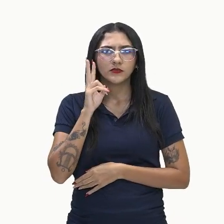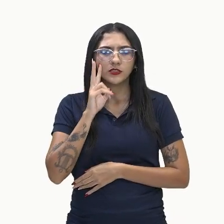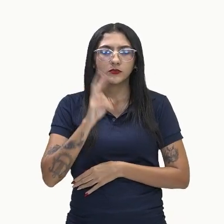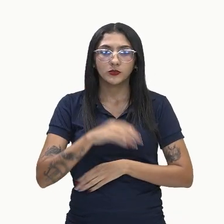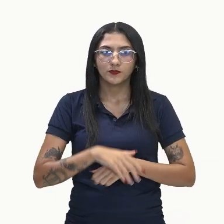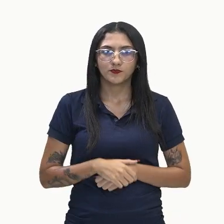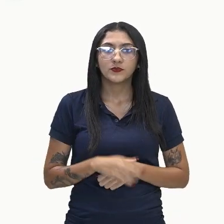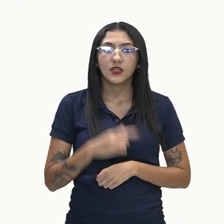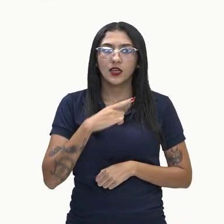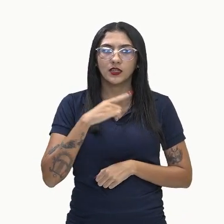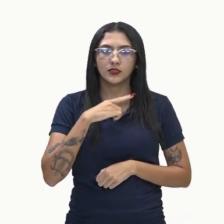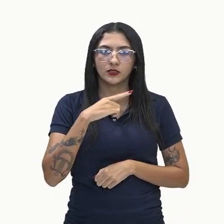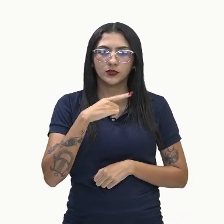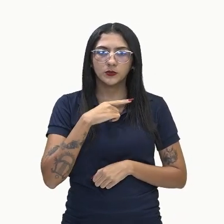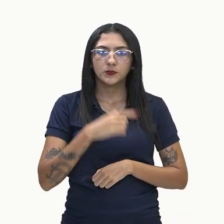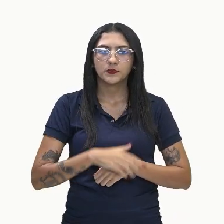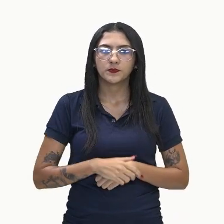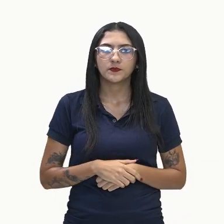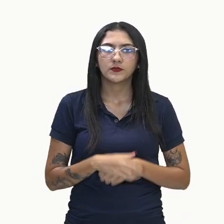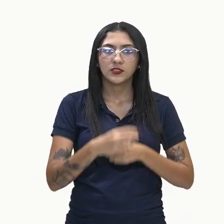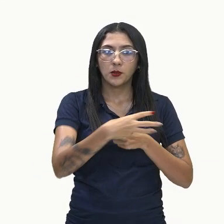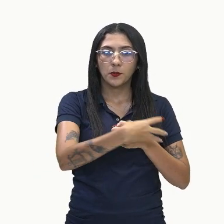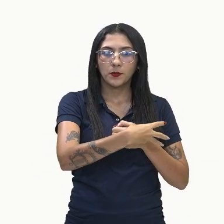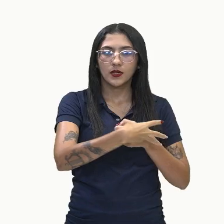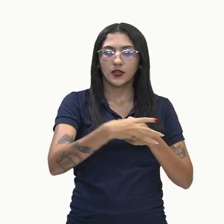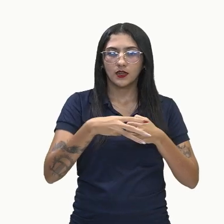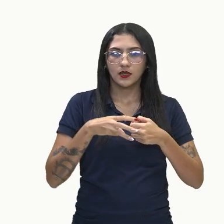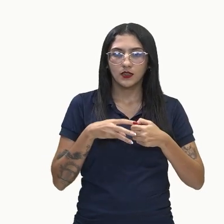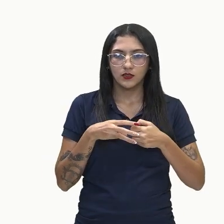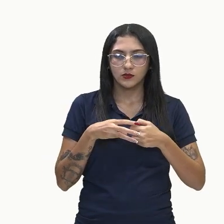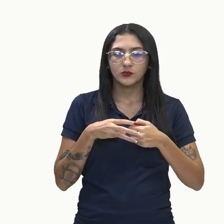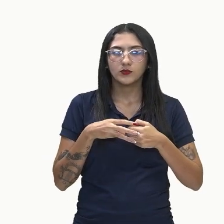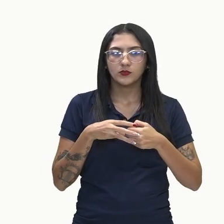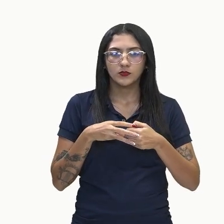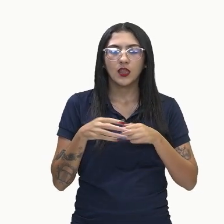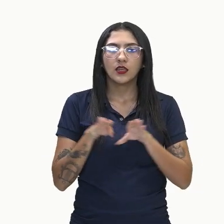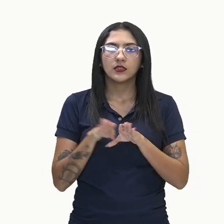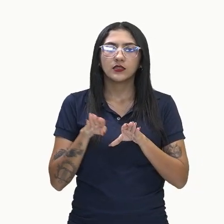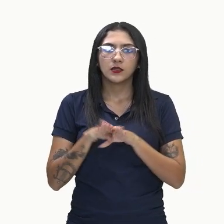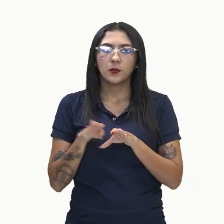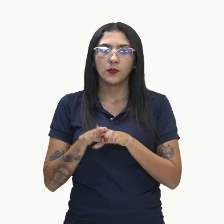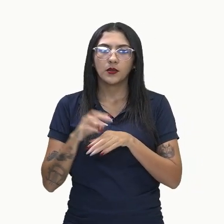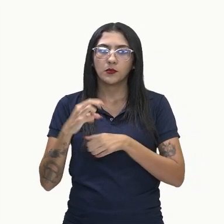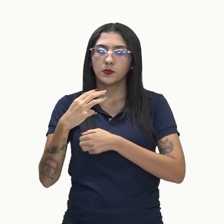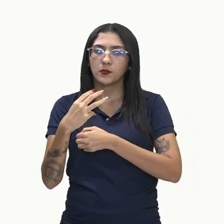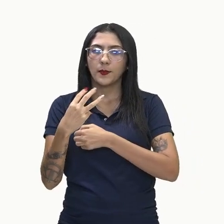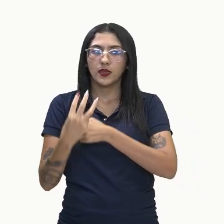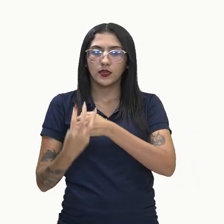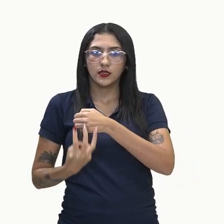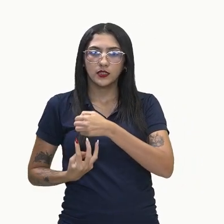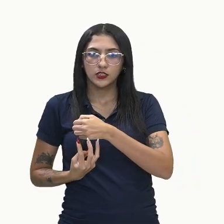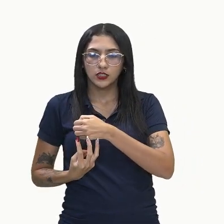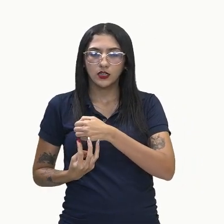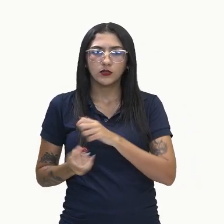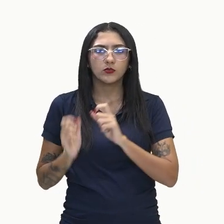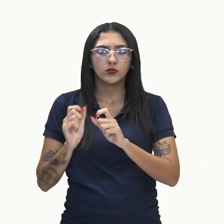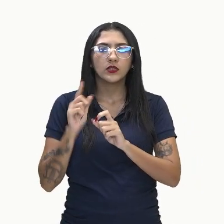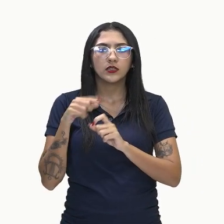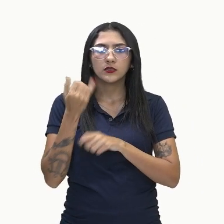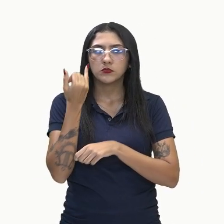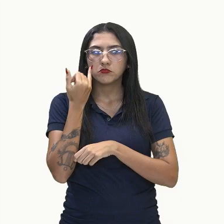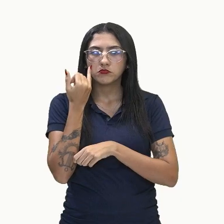os paralelos indicando que as latitudes, e os meridianos, eles vão me indicar o quê?